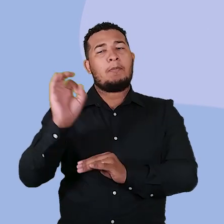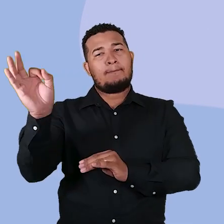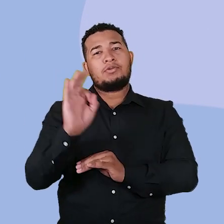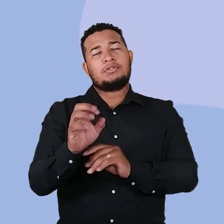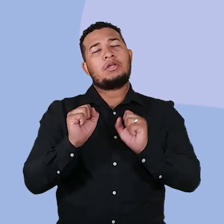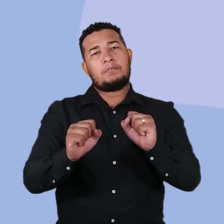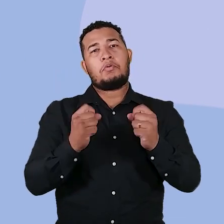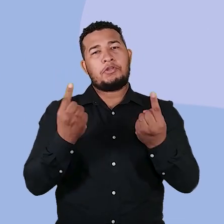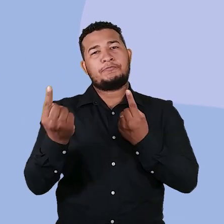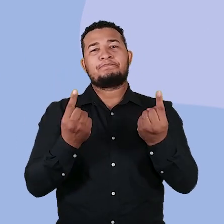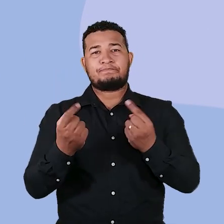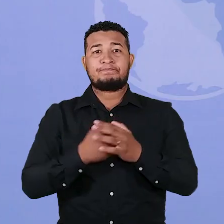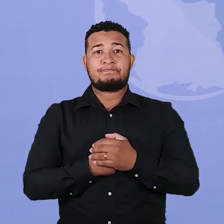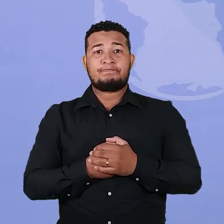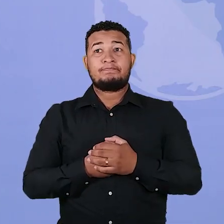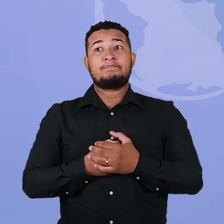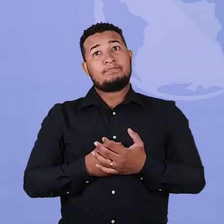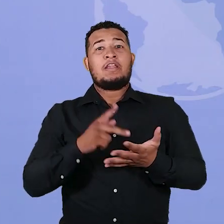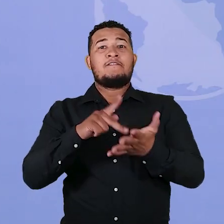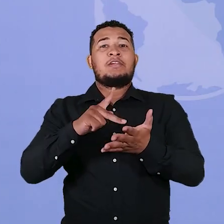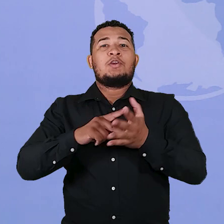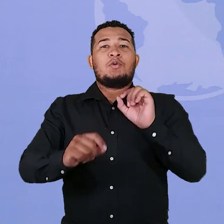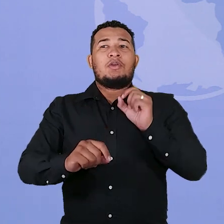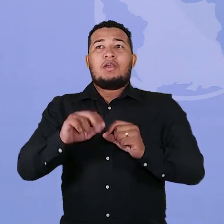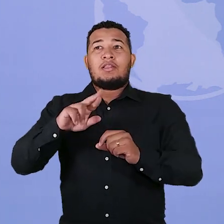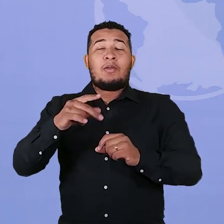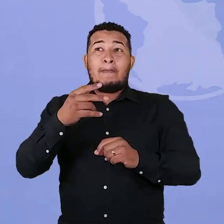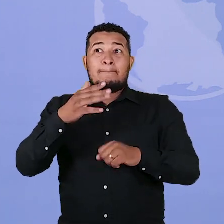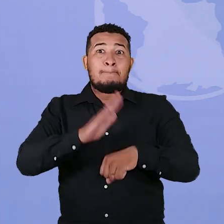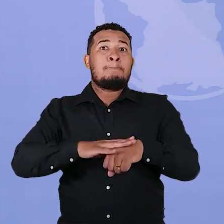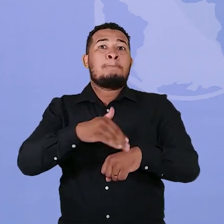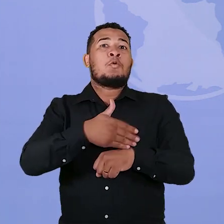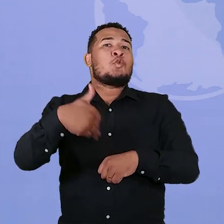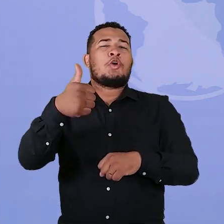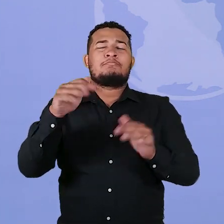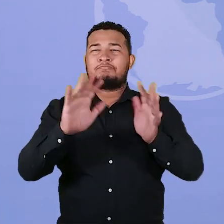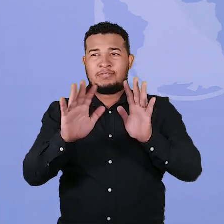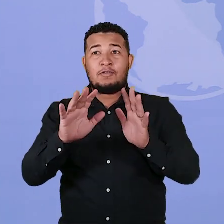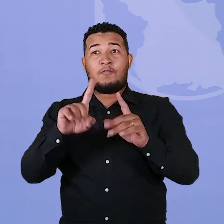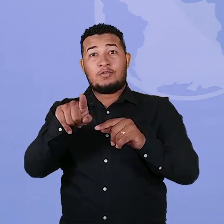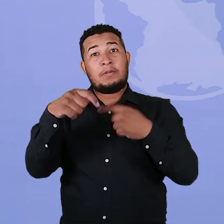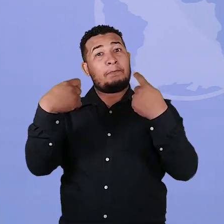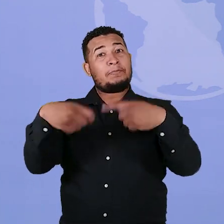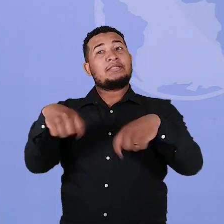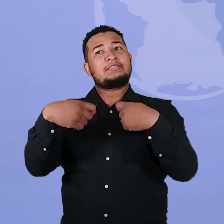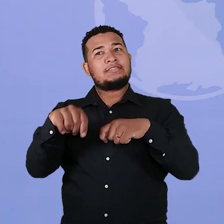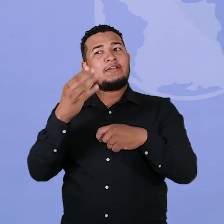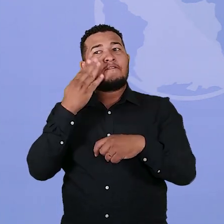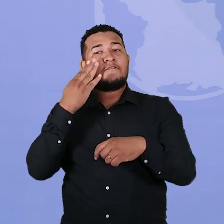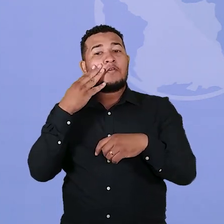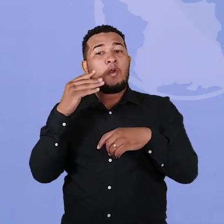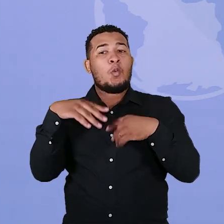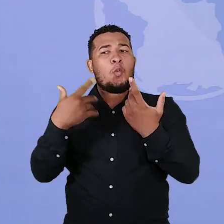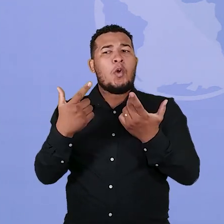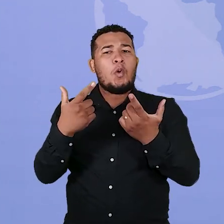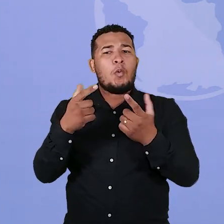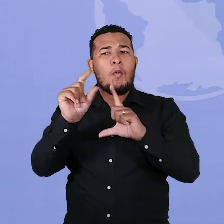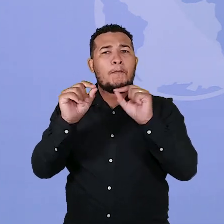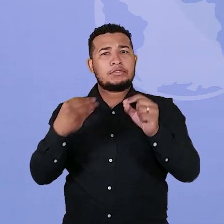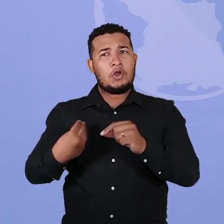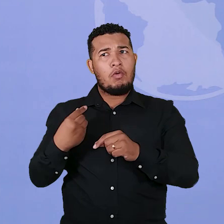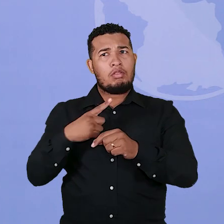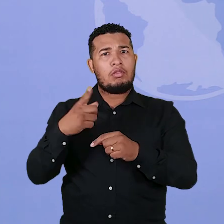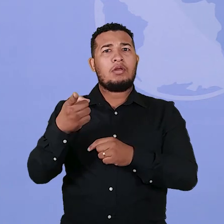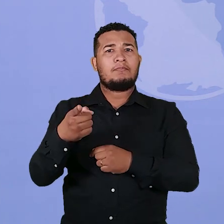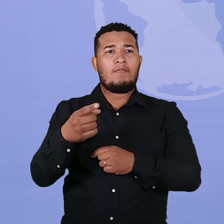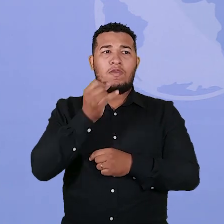representar em porcentagem da verdade não é nem preferir né você vai precisar ver qual